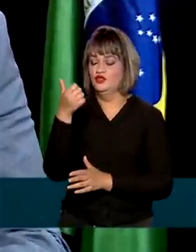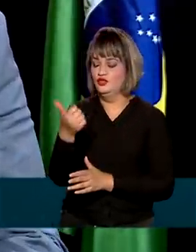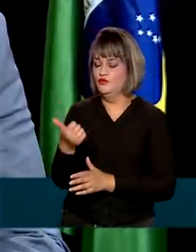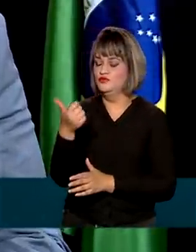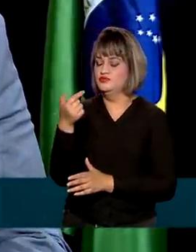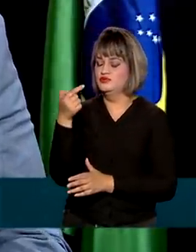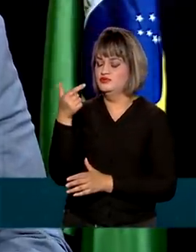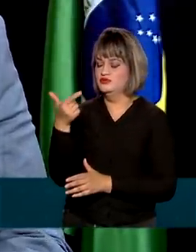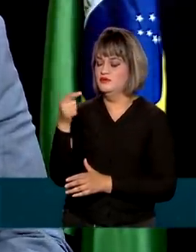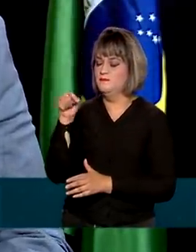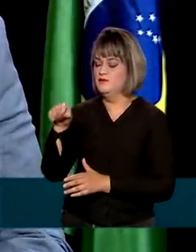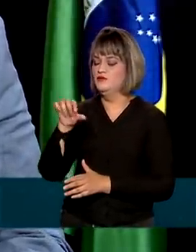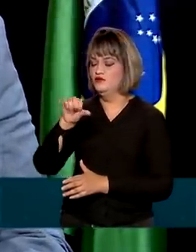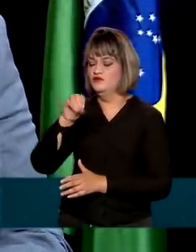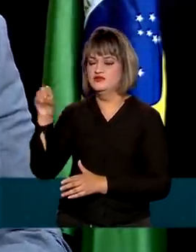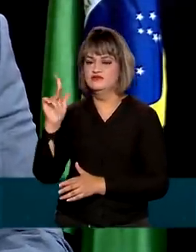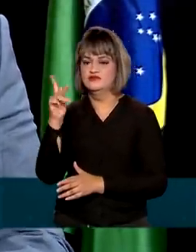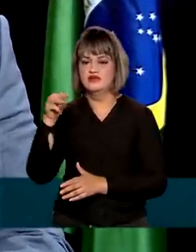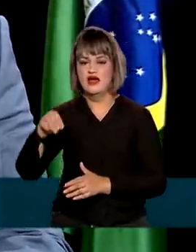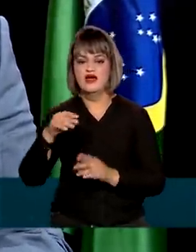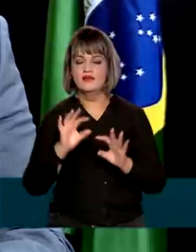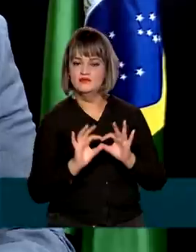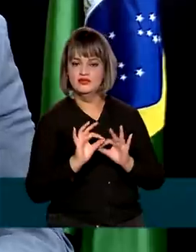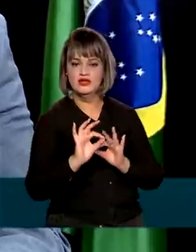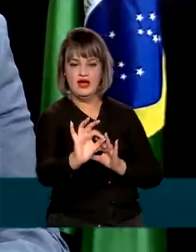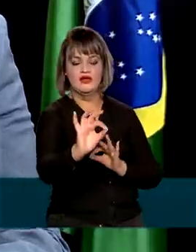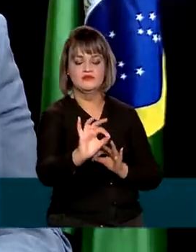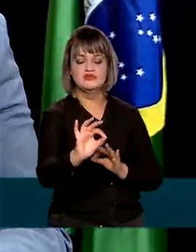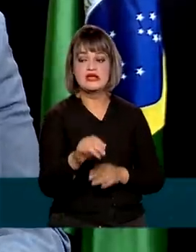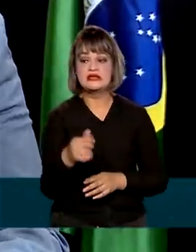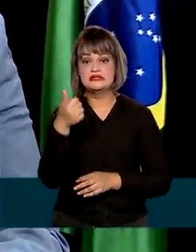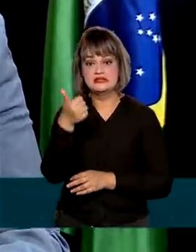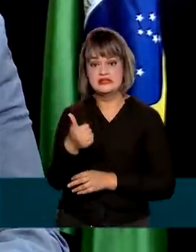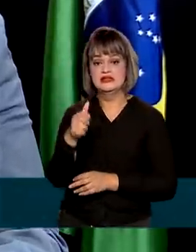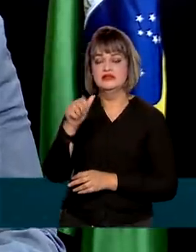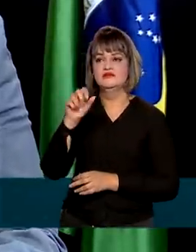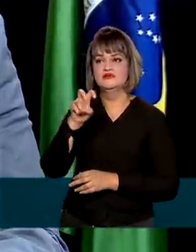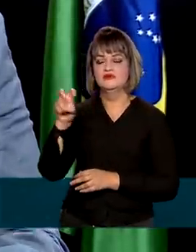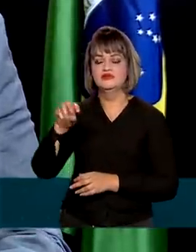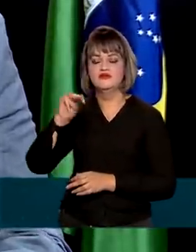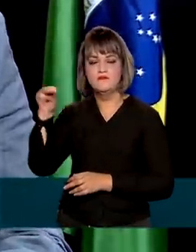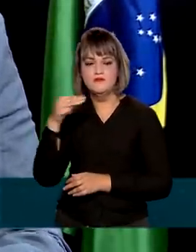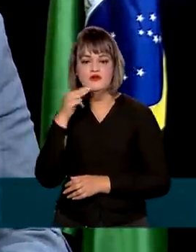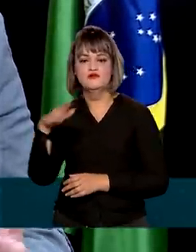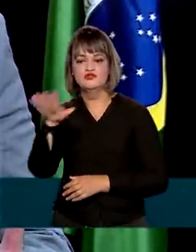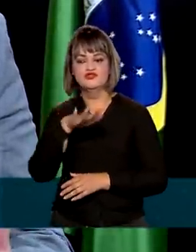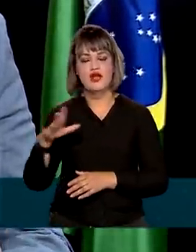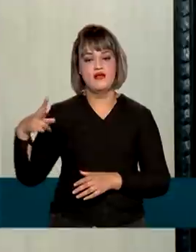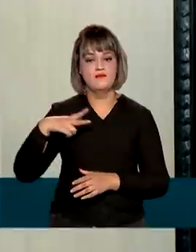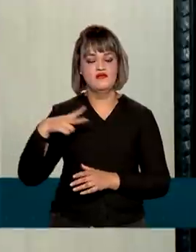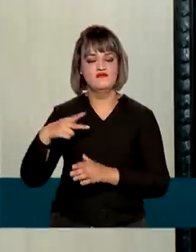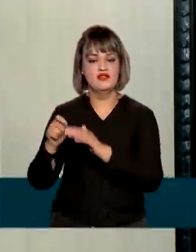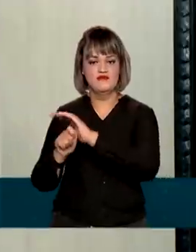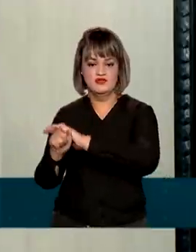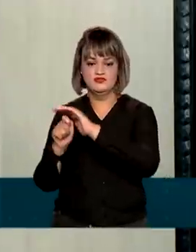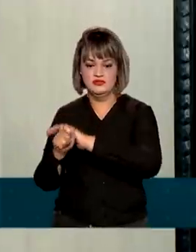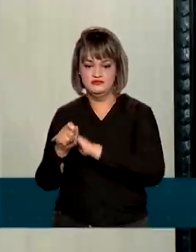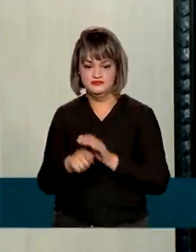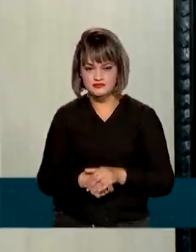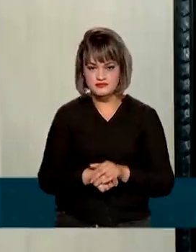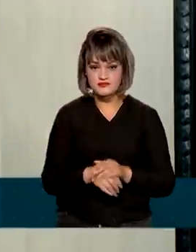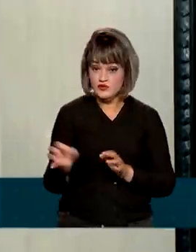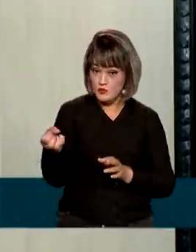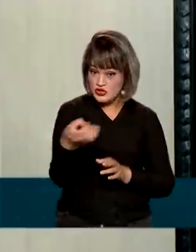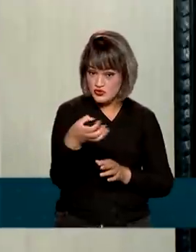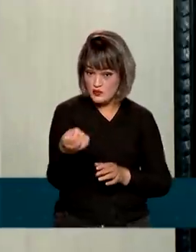km é de ferrovias no Brasil e 165 bilhões de investimento privado com essas ferrovias que vão